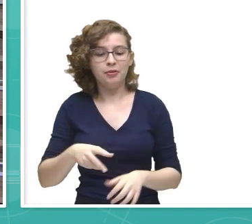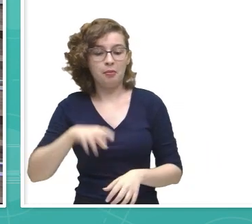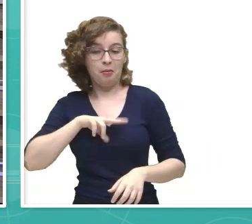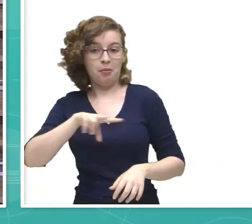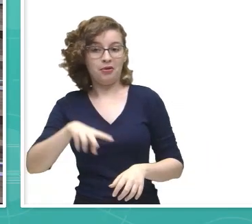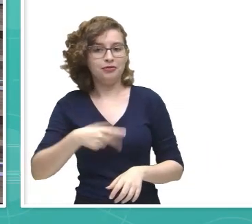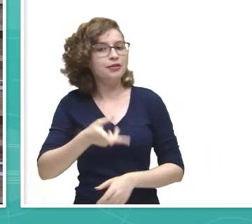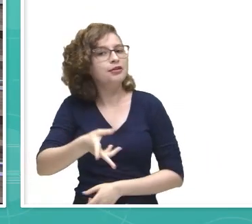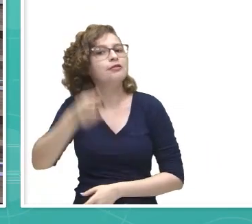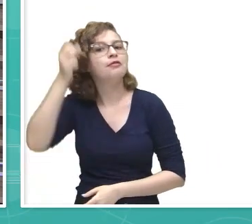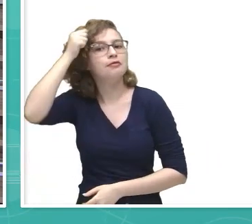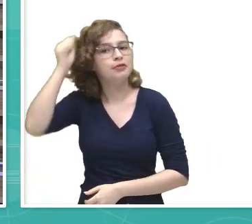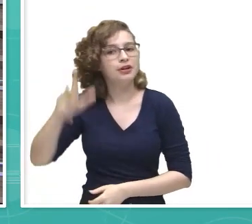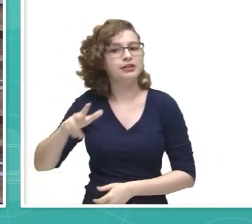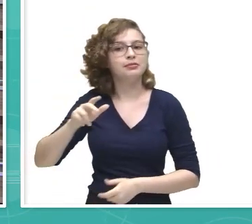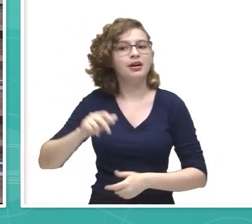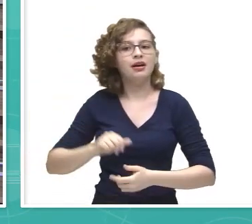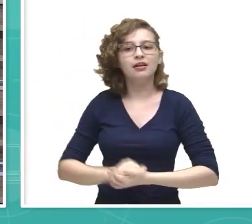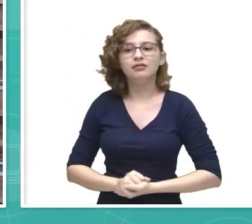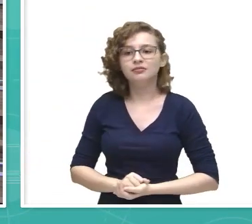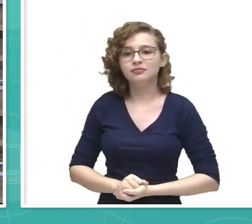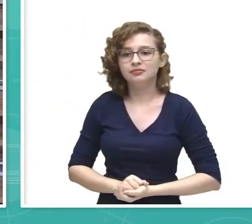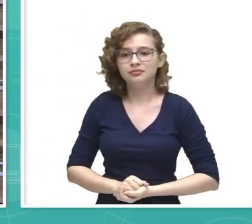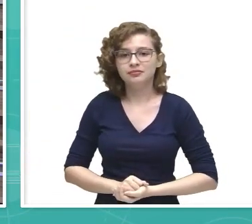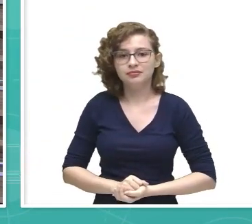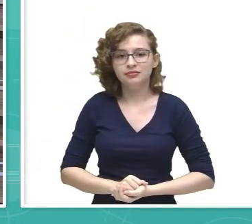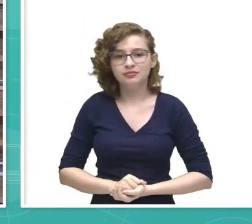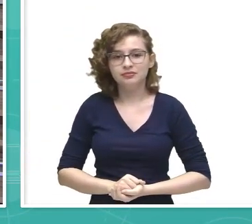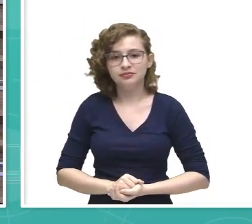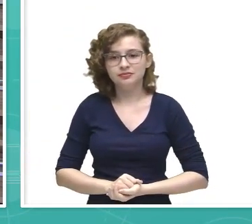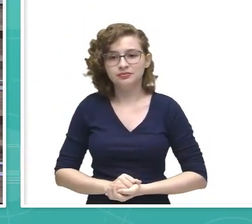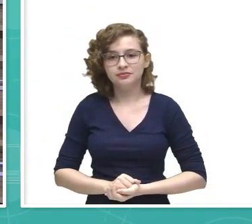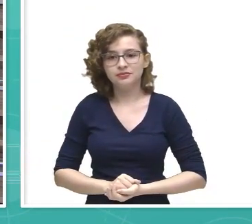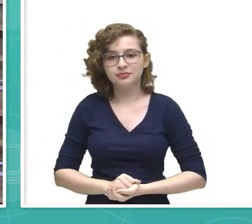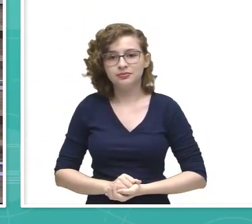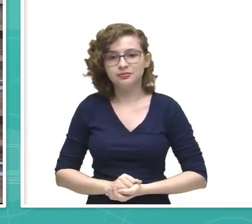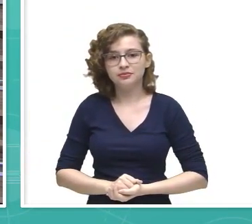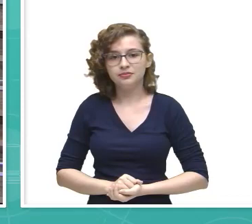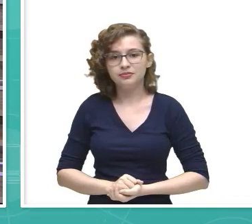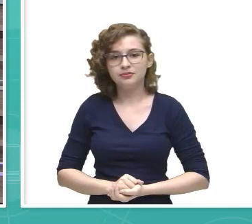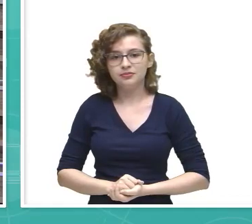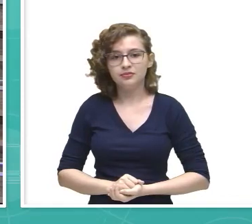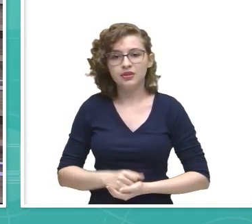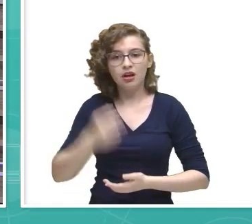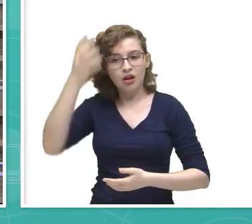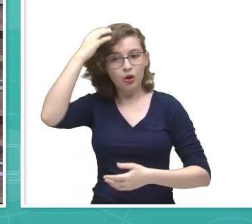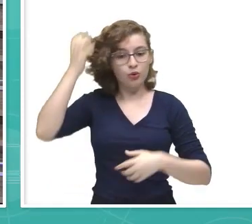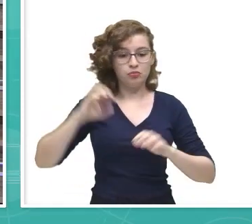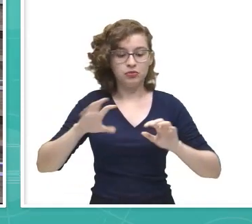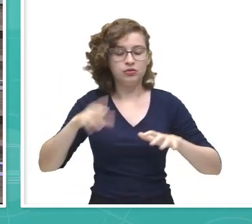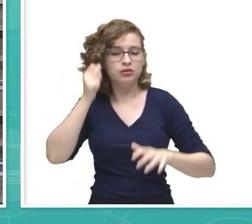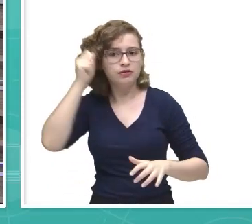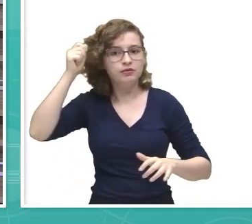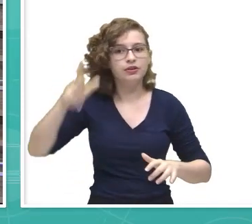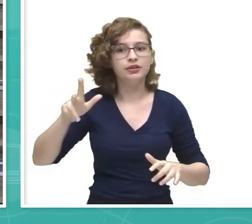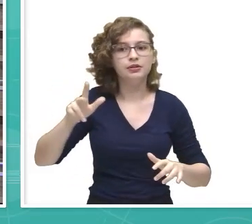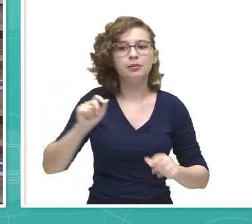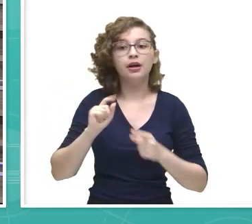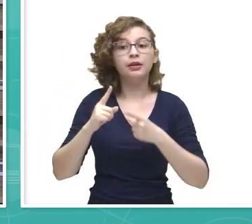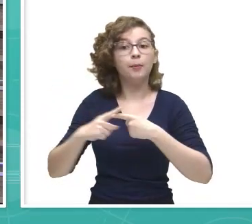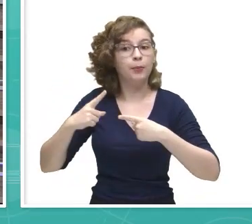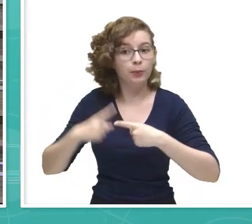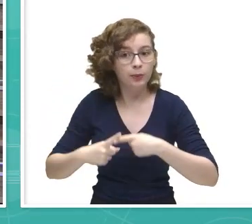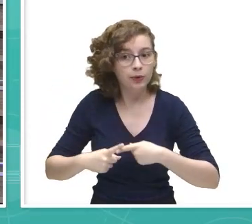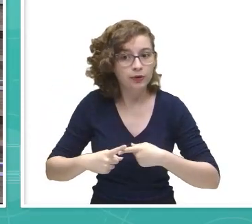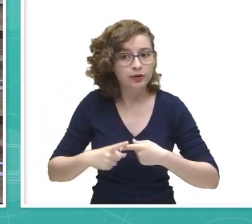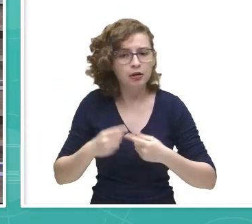Português só é bobo na piada e brasileiro e preconceituoso, diga-se de passagem. A coroa portuguesa foi muito esperta nesse sentido.